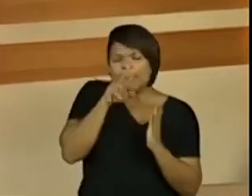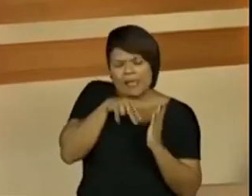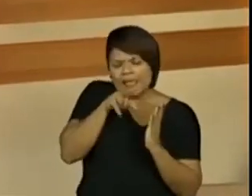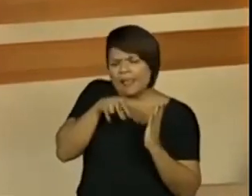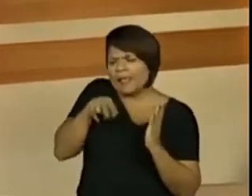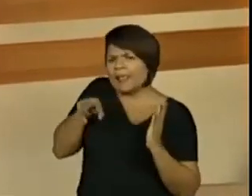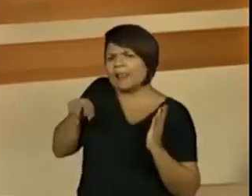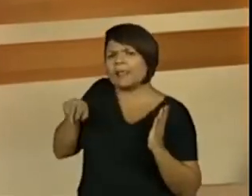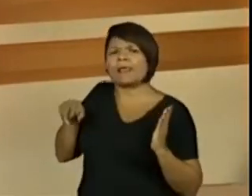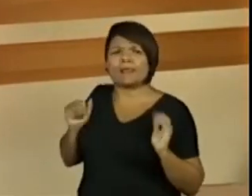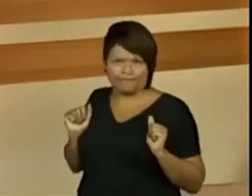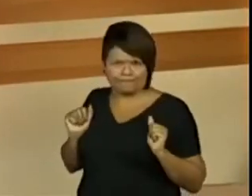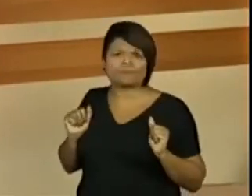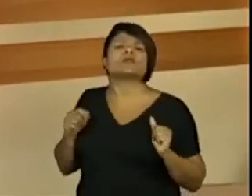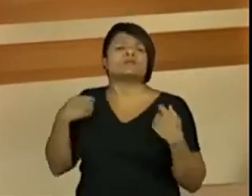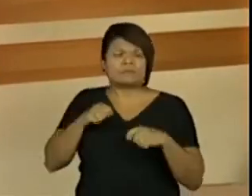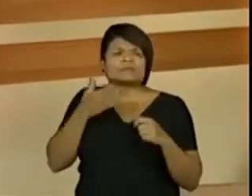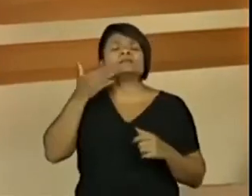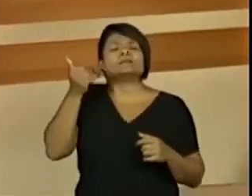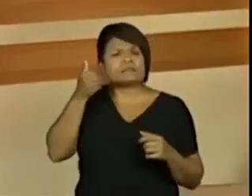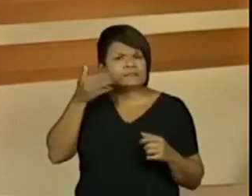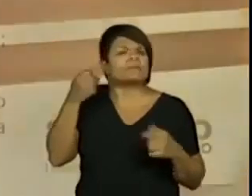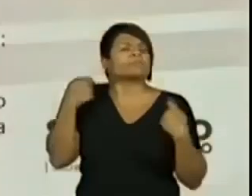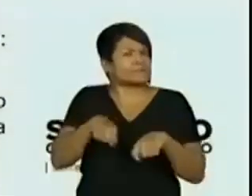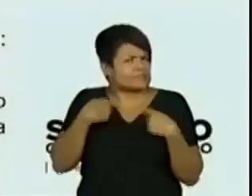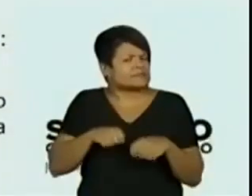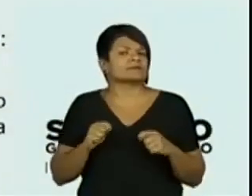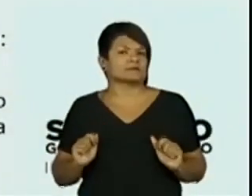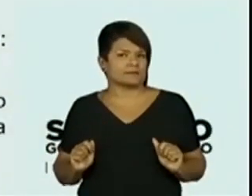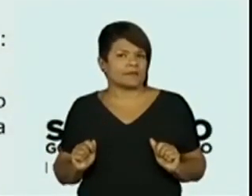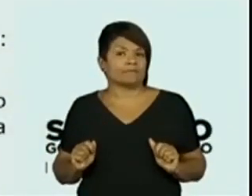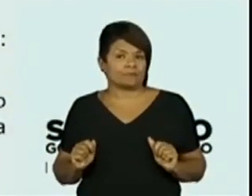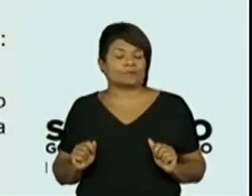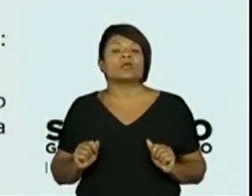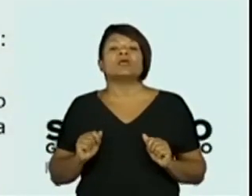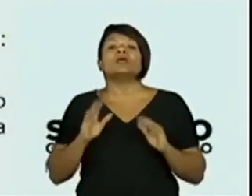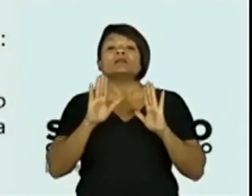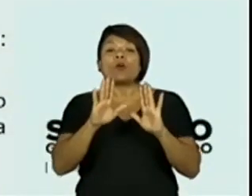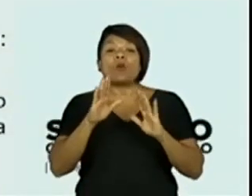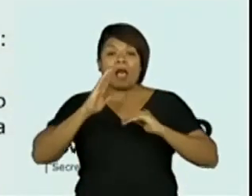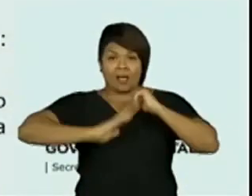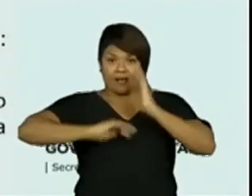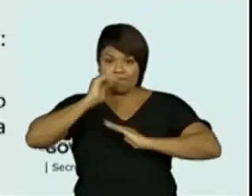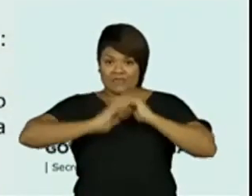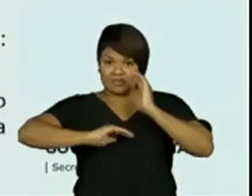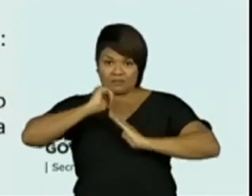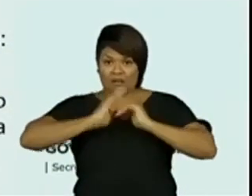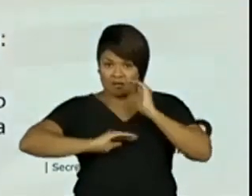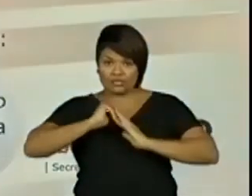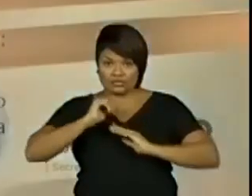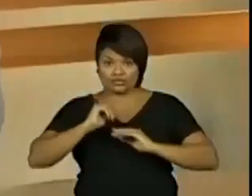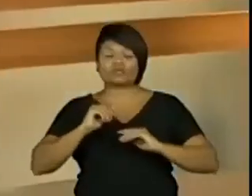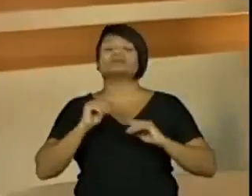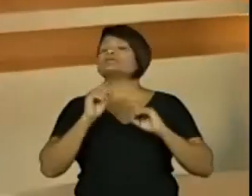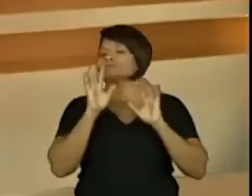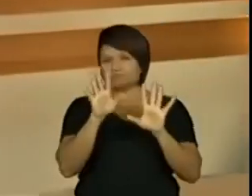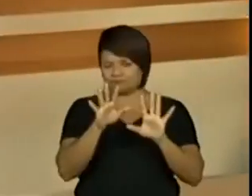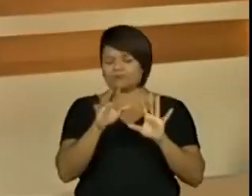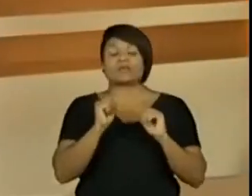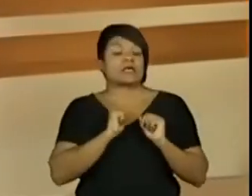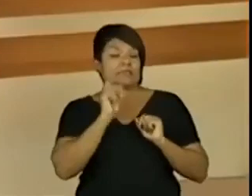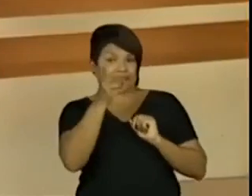e a interpretação também. A habilidade, sempre que nós propomos uma atividade,